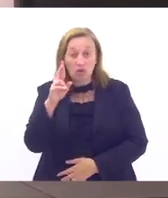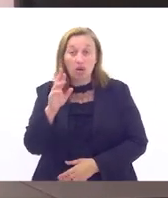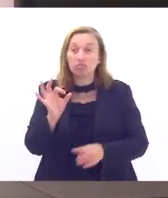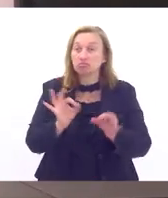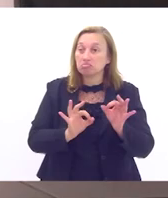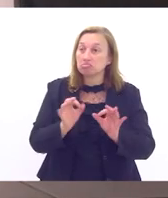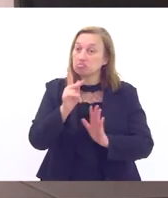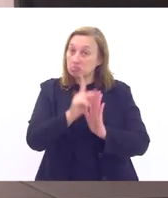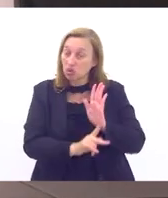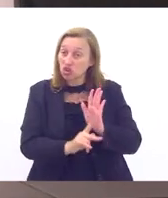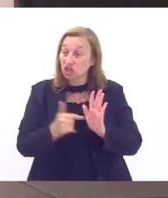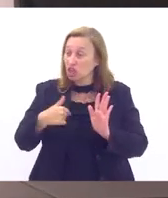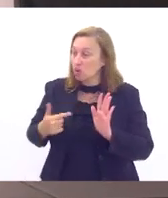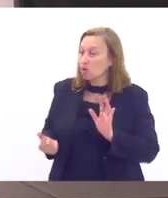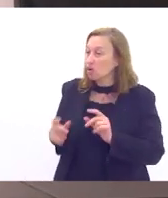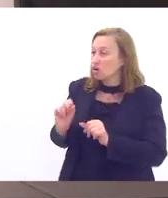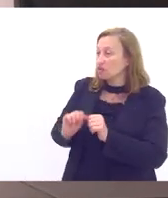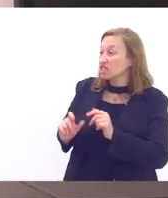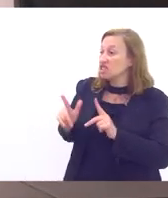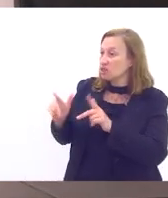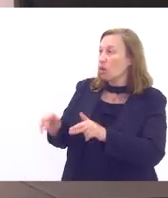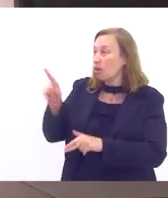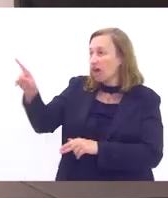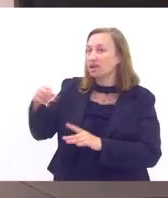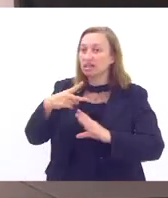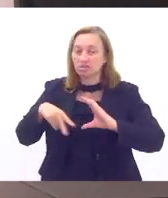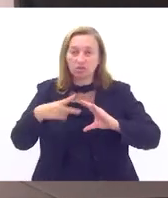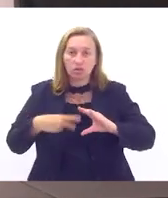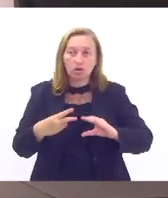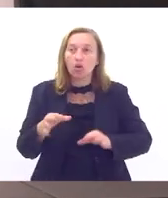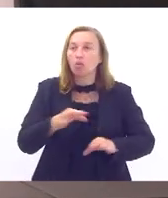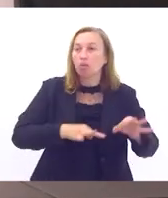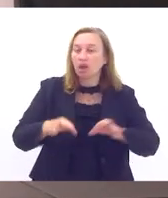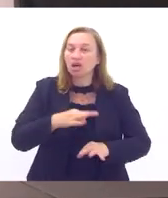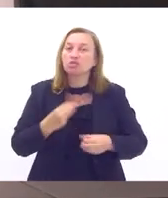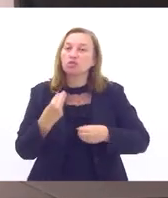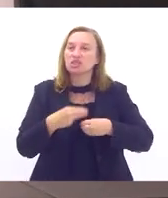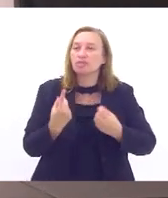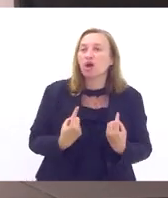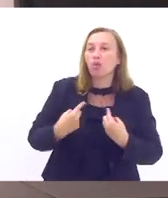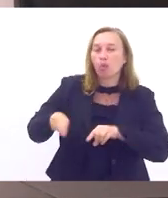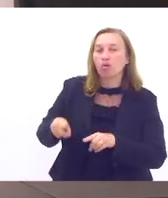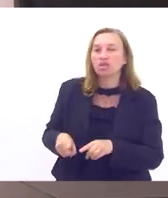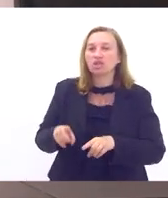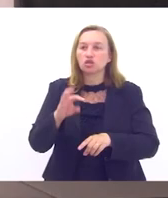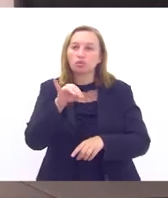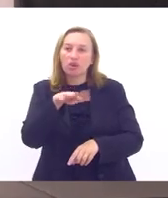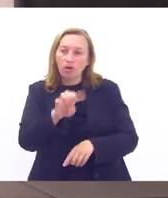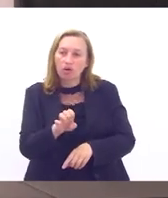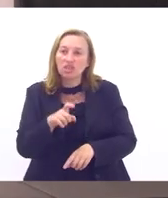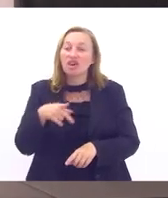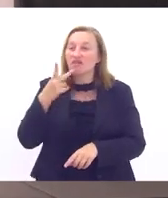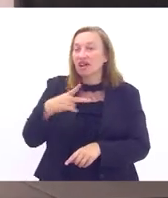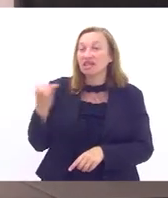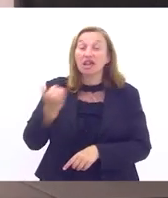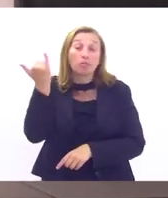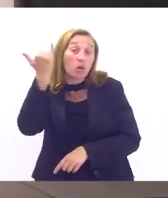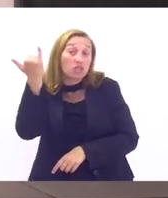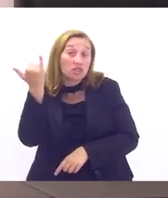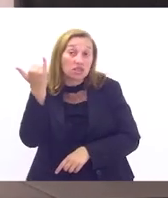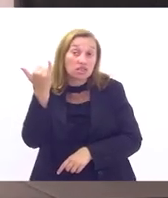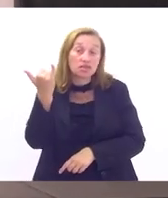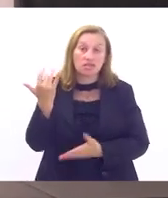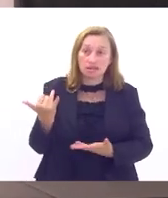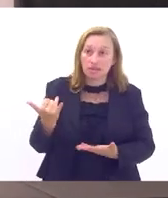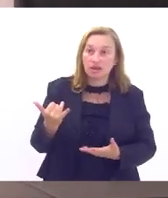aqui, eu fiz um projeto semelhante ao seu lá na Câmara Municipal, com um plano municipal de combate à tuberculose. Fala-se da importância da